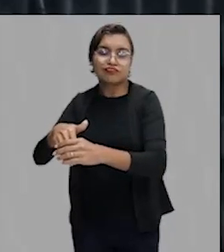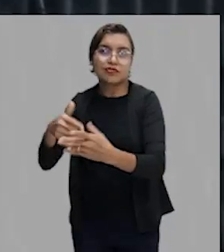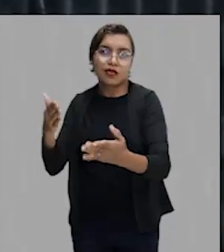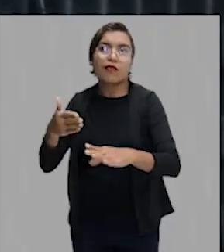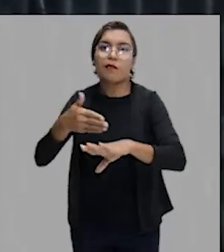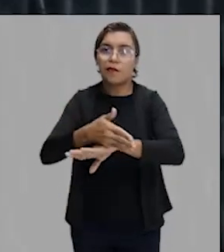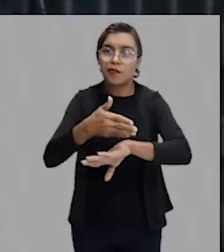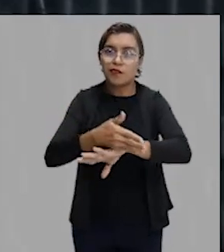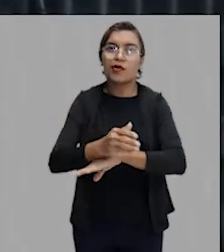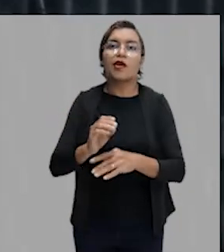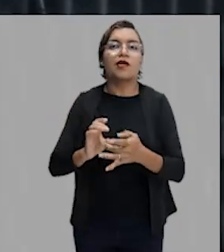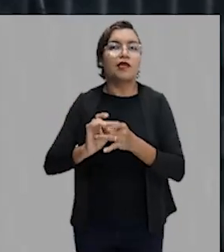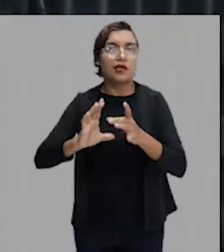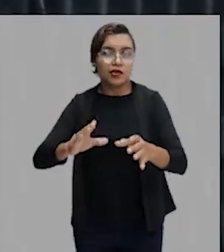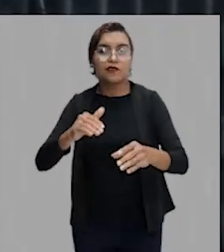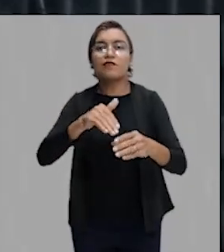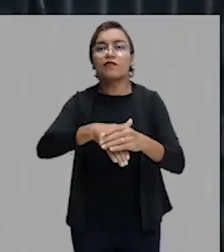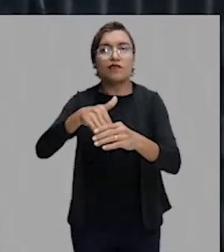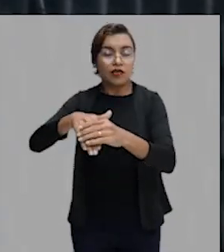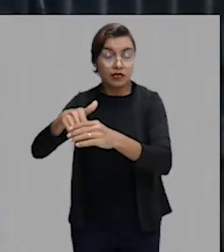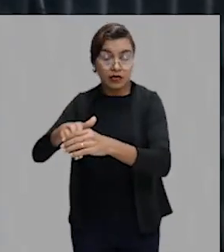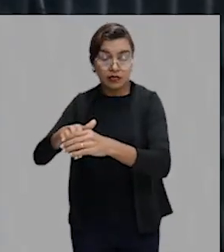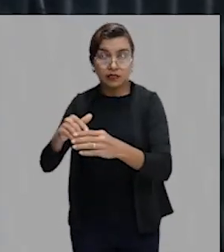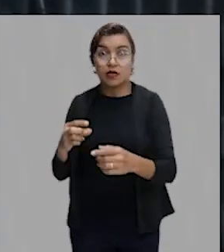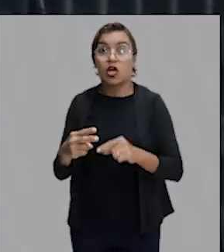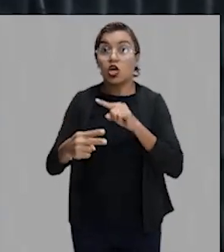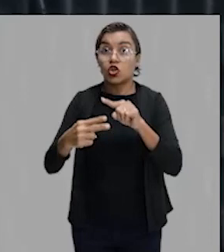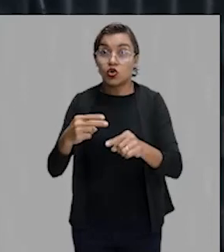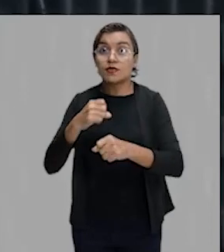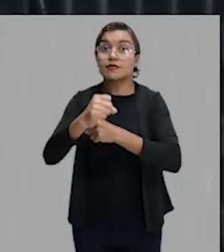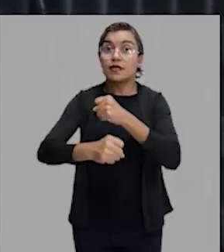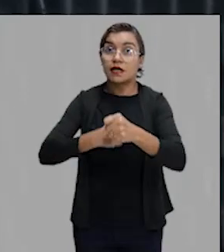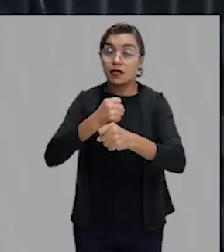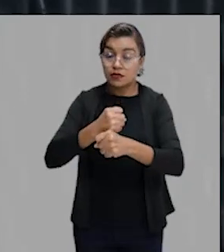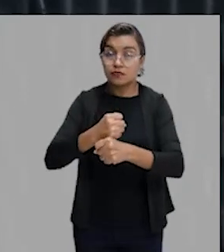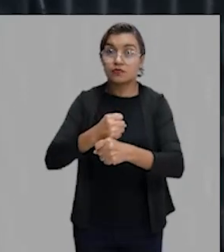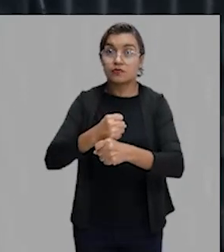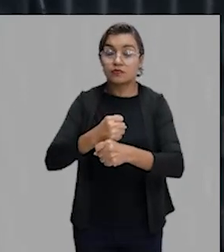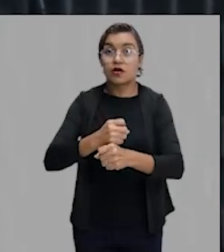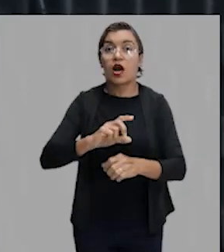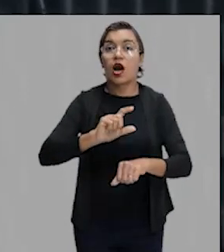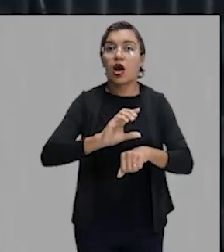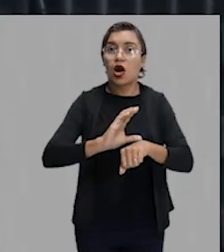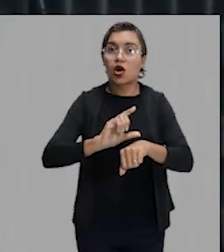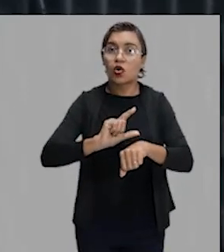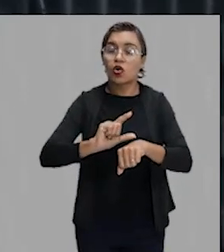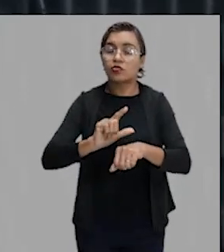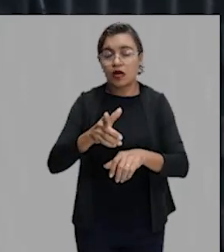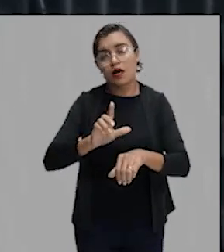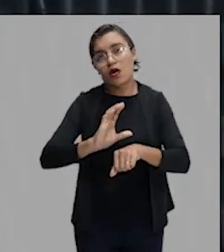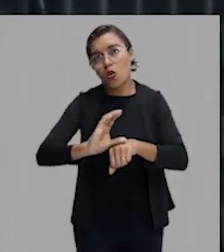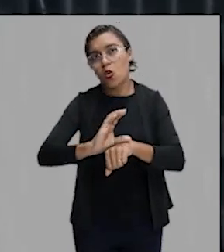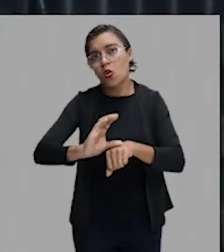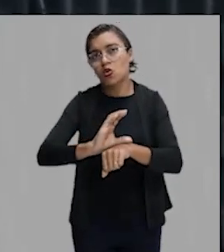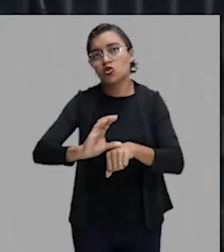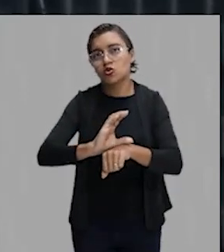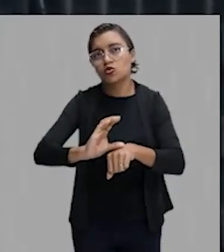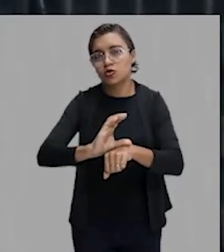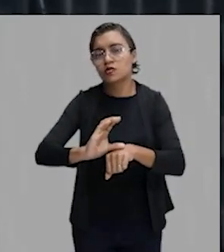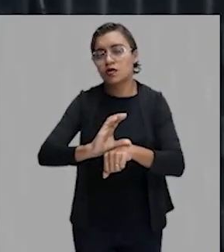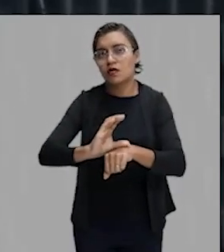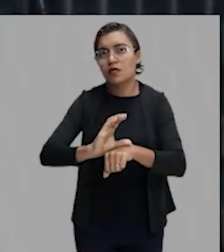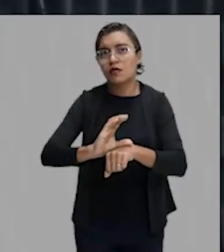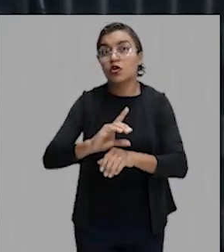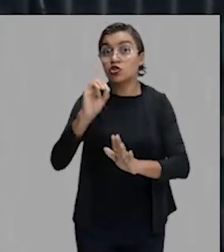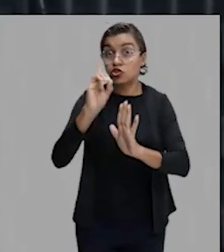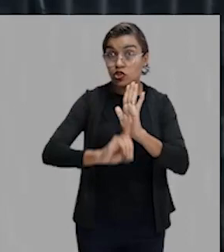parte dessa reforma. 2 anos depois, na Constituição de 1934, o direito ao voto feminino passa a